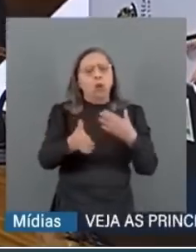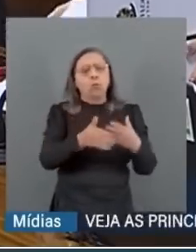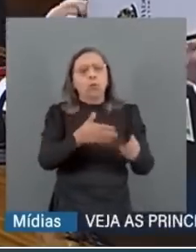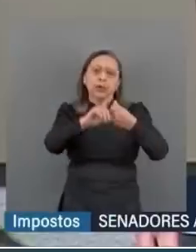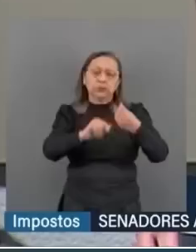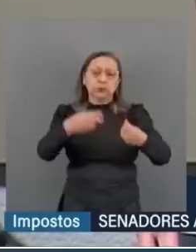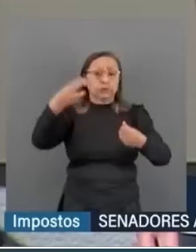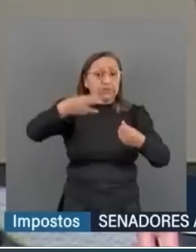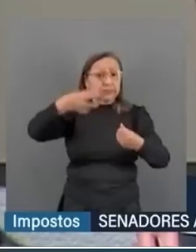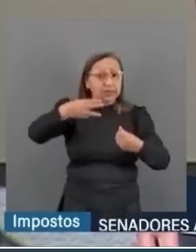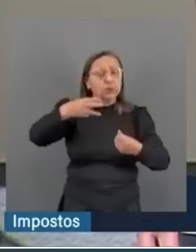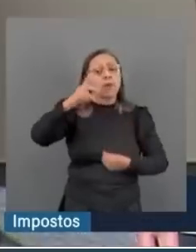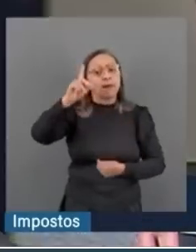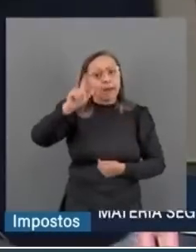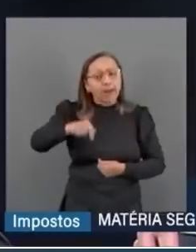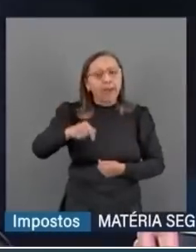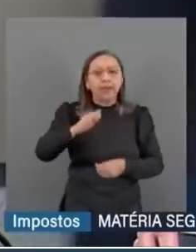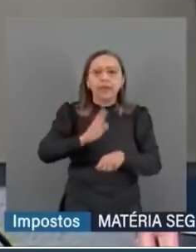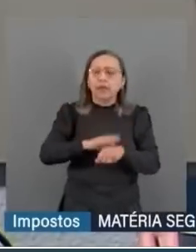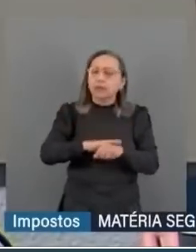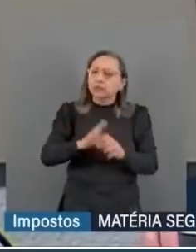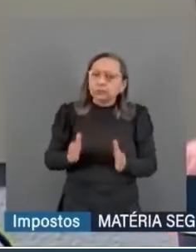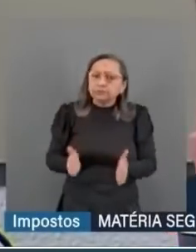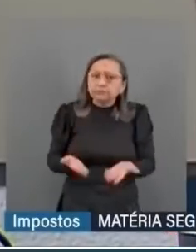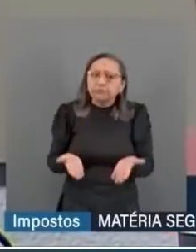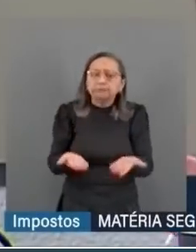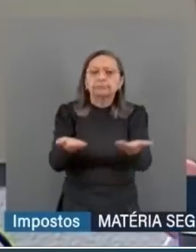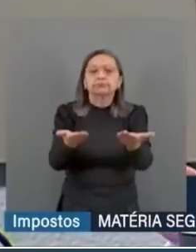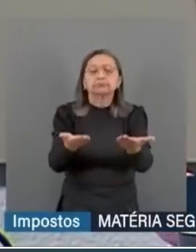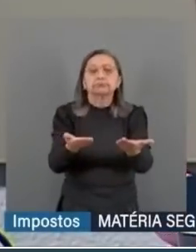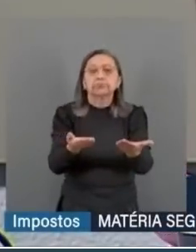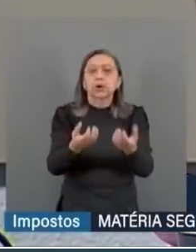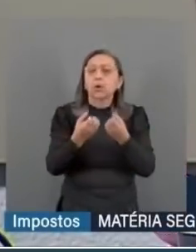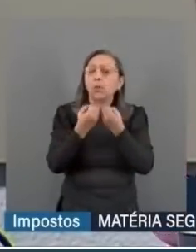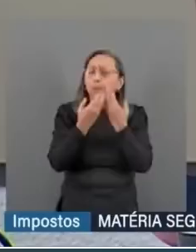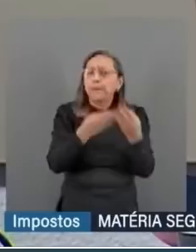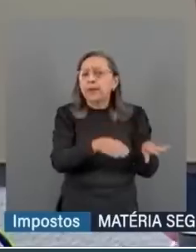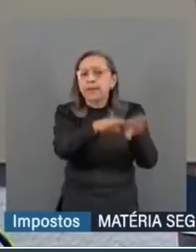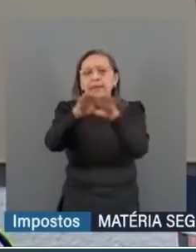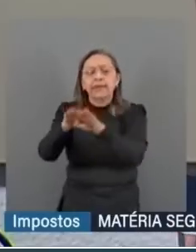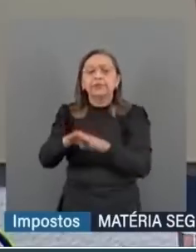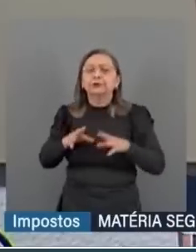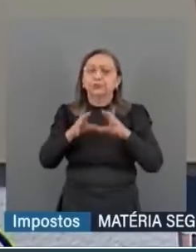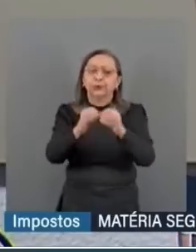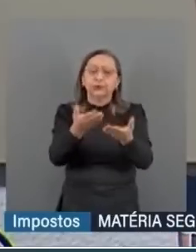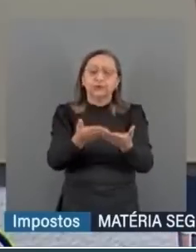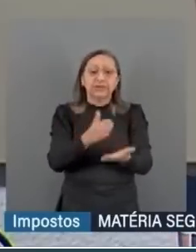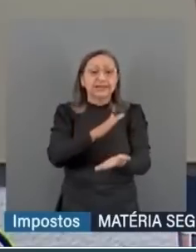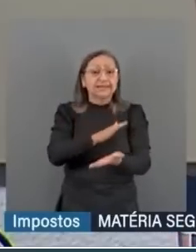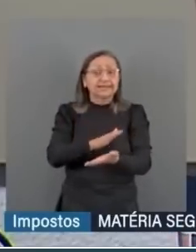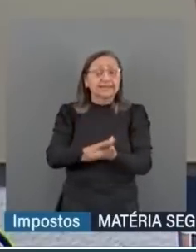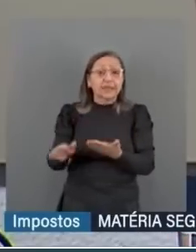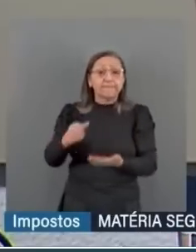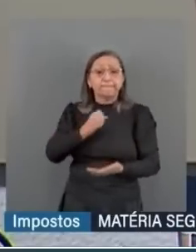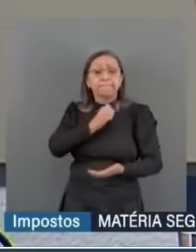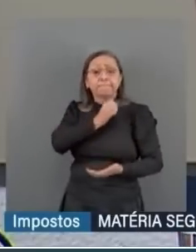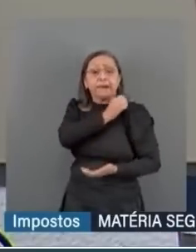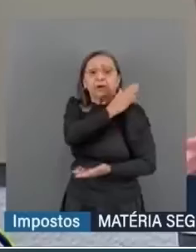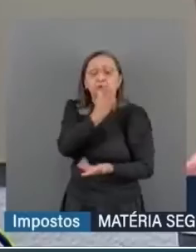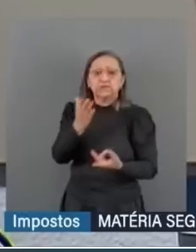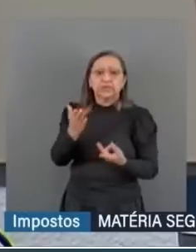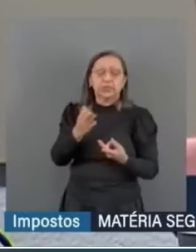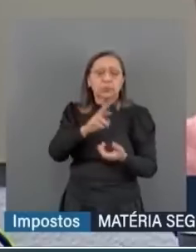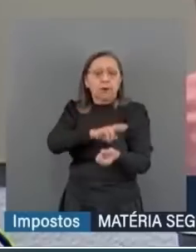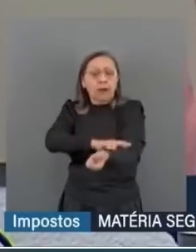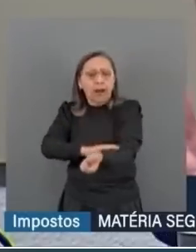nem descriminalizar, é tentar colocar limite na quantidade, é uma coisa muito pequena ainda, é um avanço micro em relação ao que